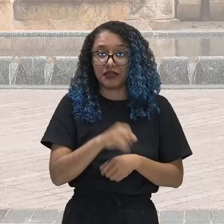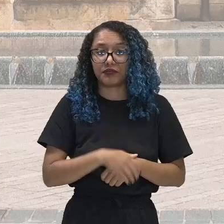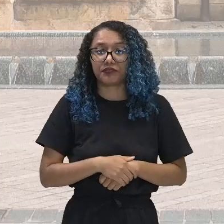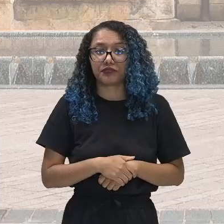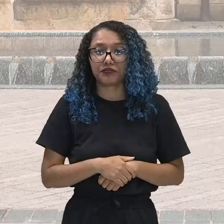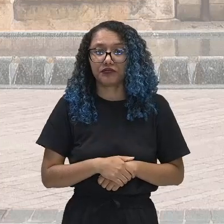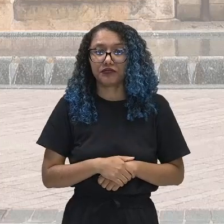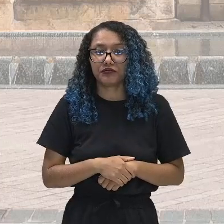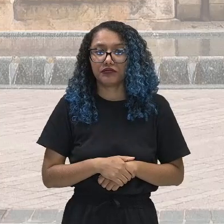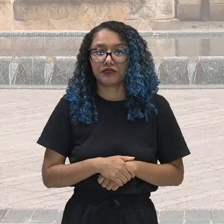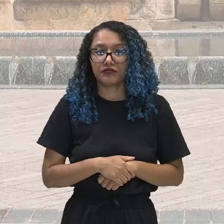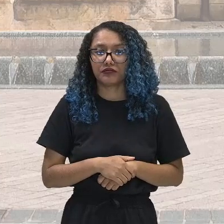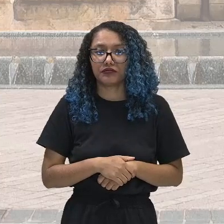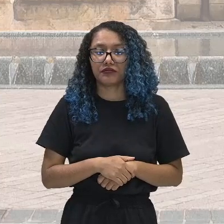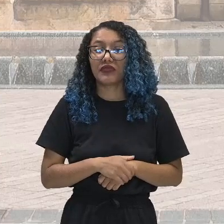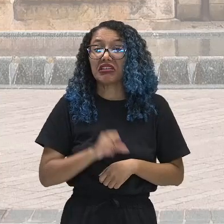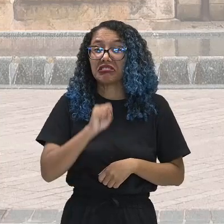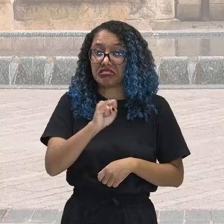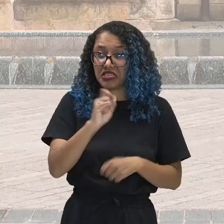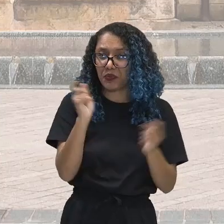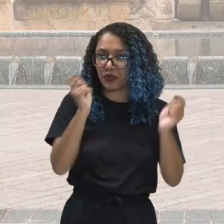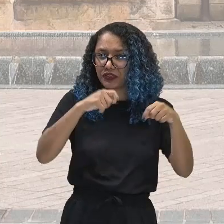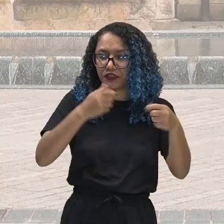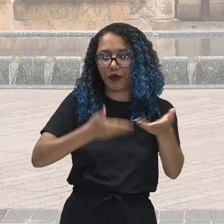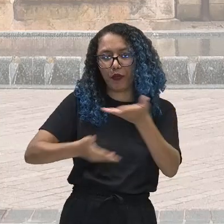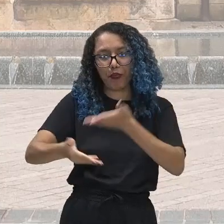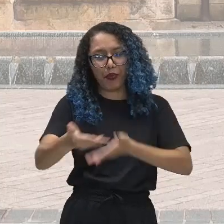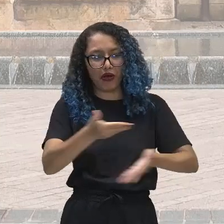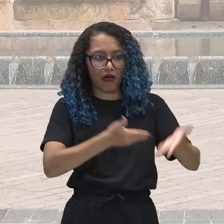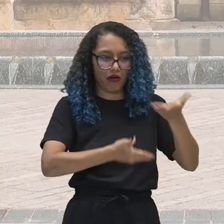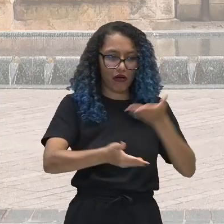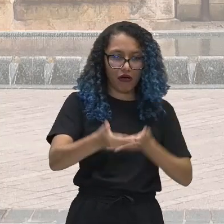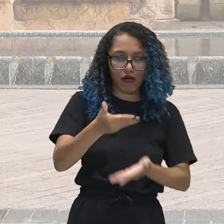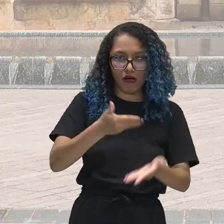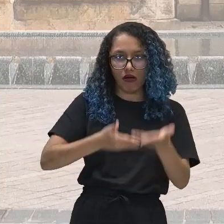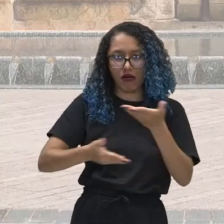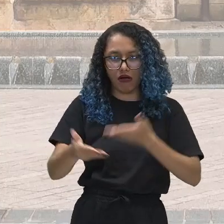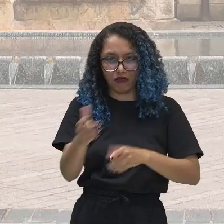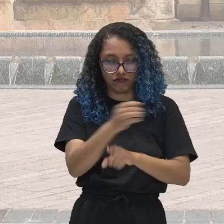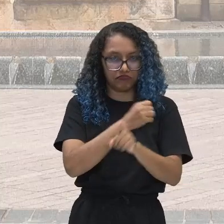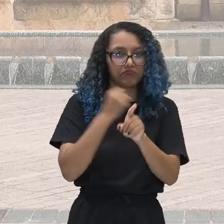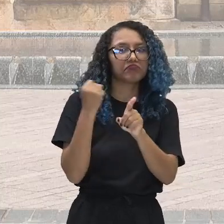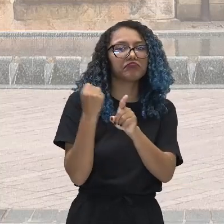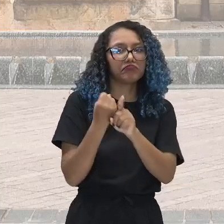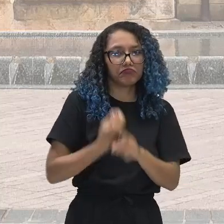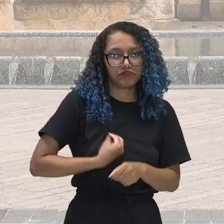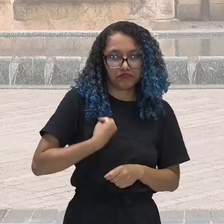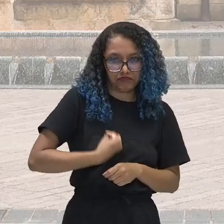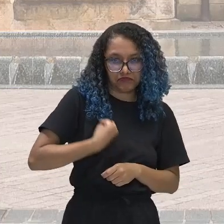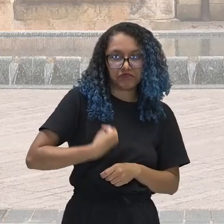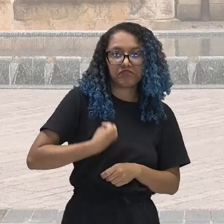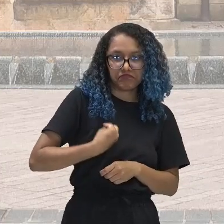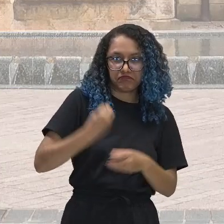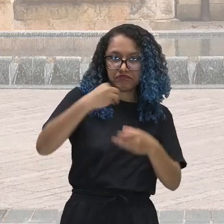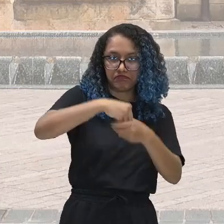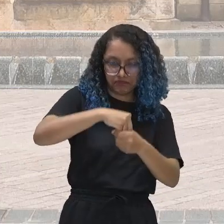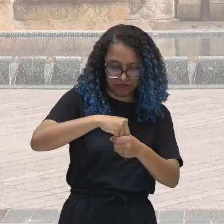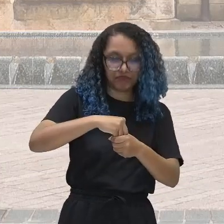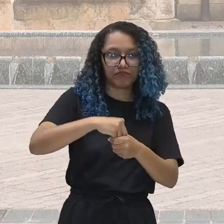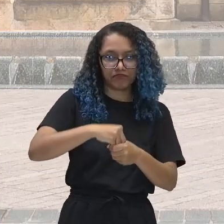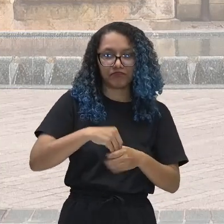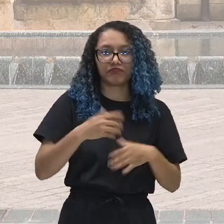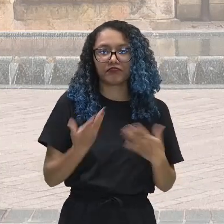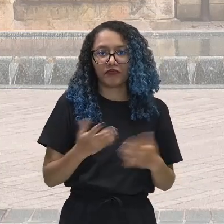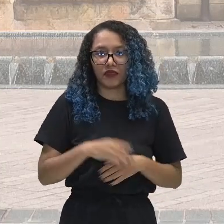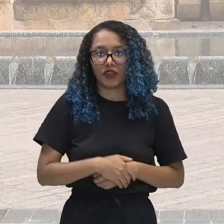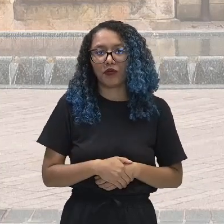tornou sociável, a partir do momento que ele começa a viver em sociedade. Então, ele deixa de